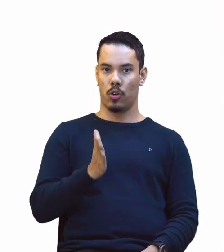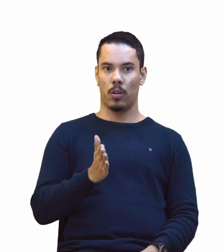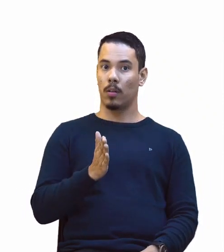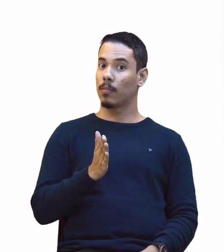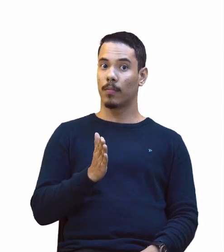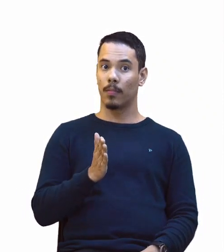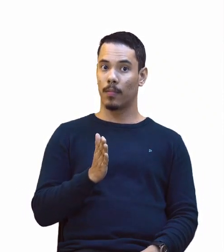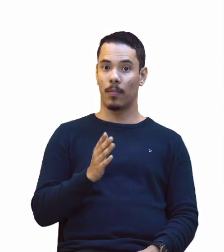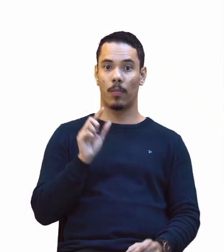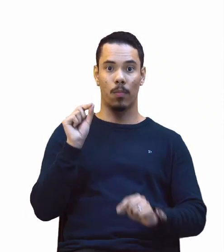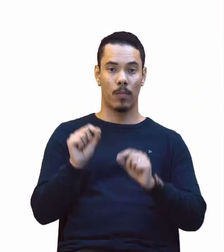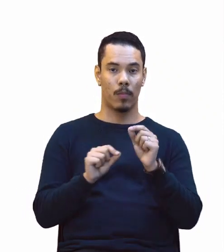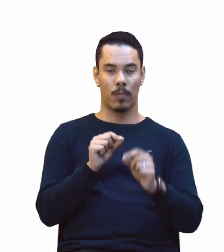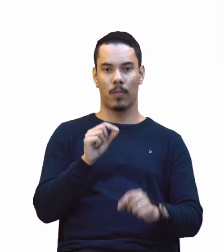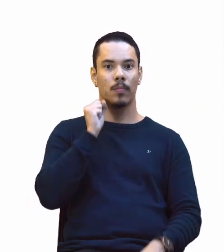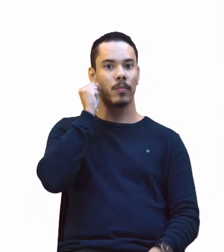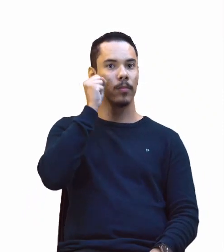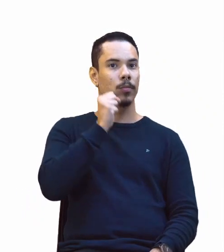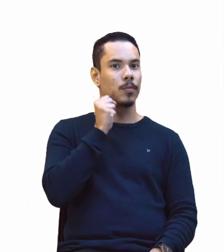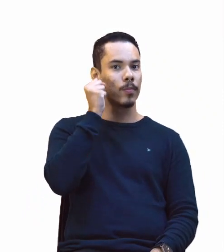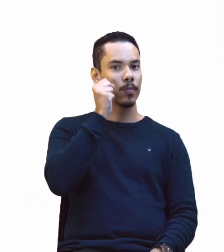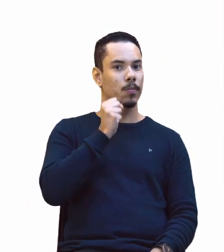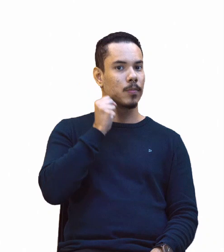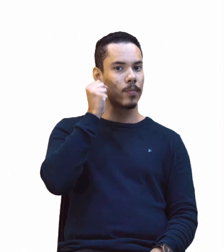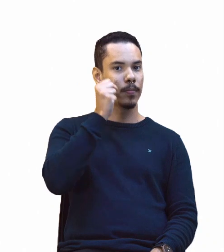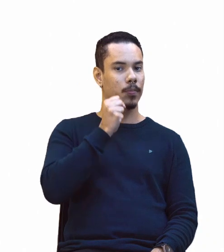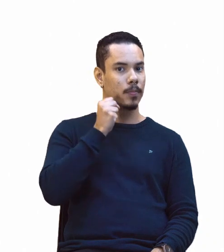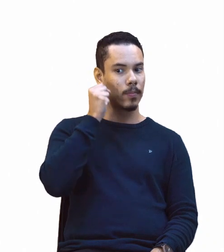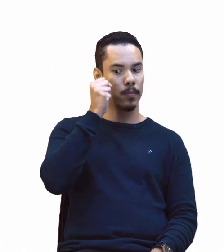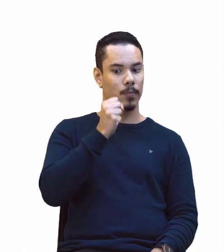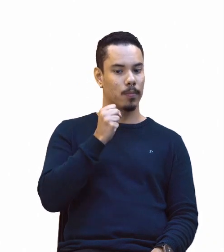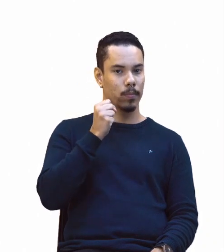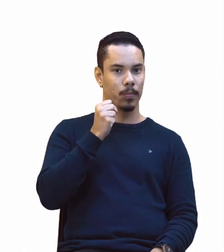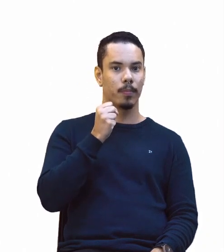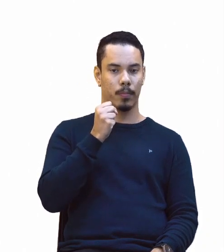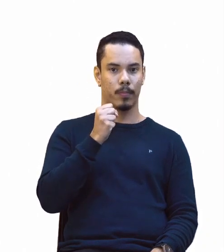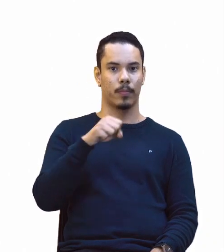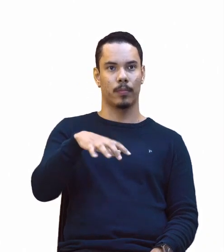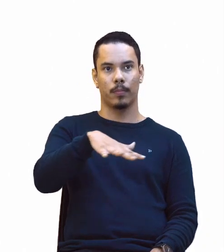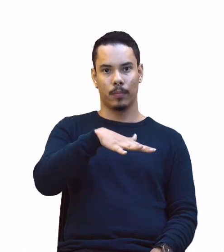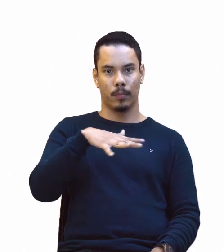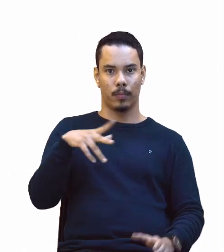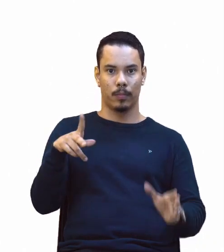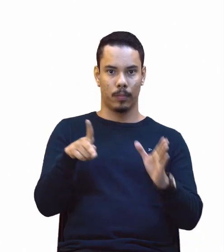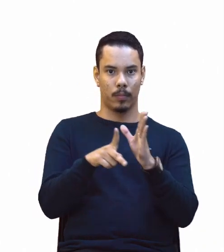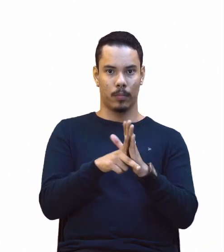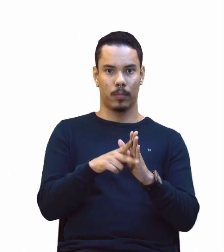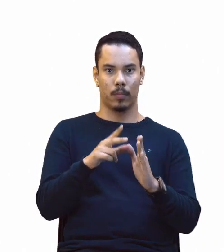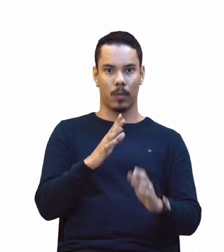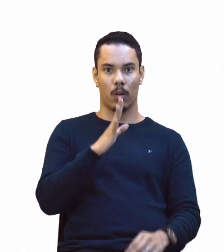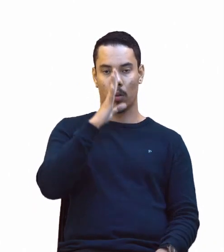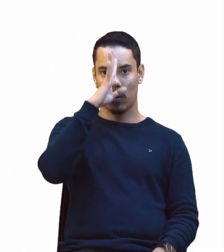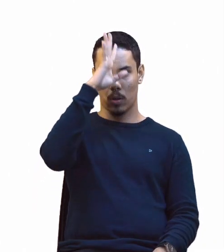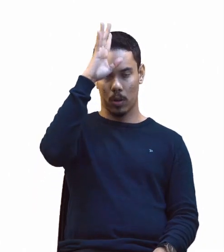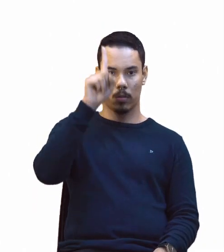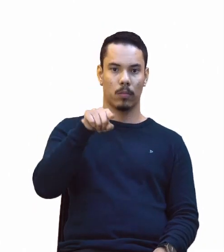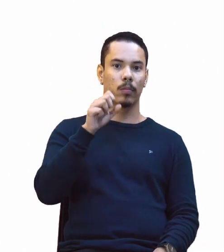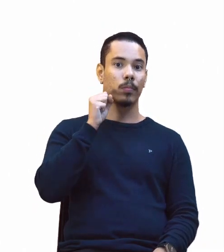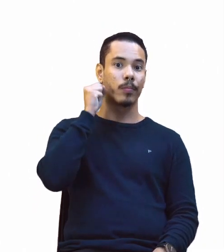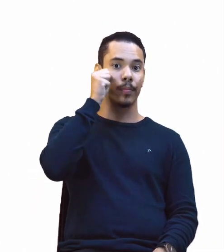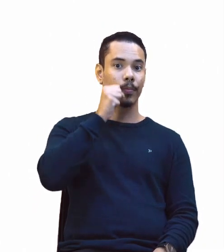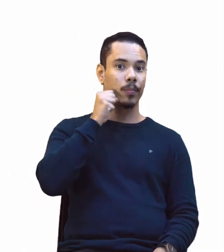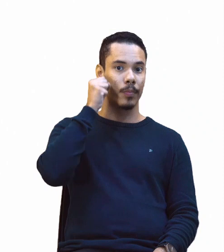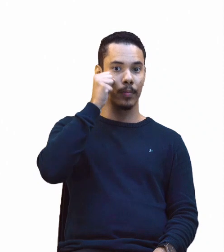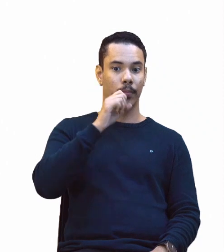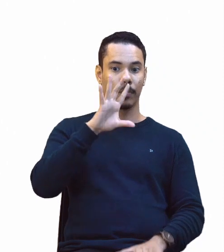era o Senado. Então, o espaço público que havia na Roma antiga era o Senado. E lá se